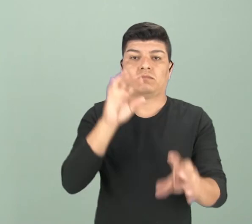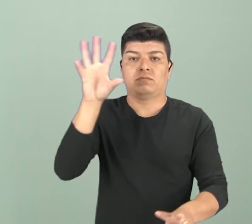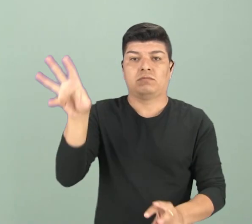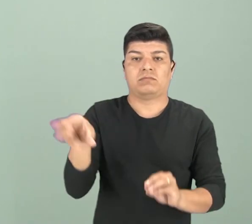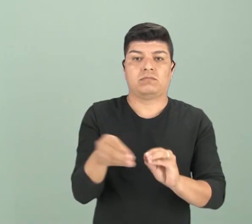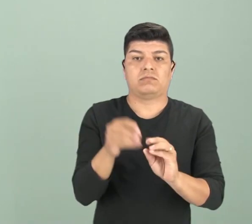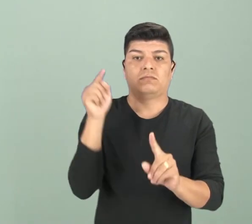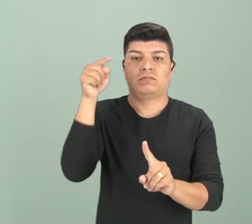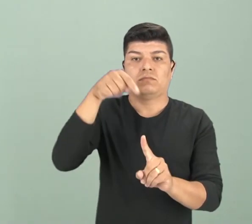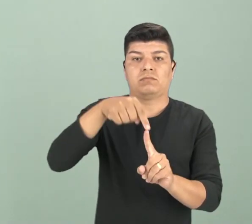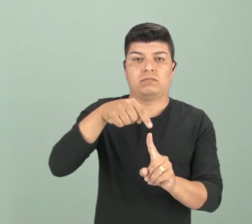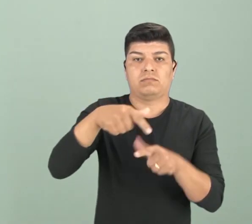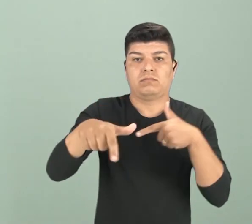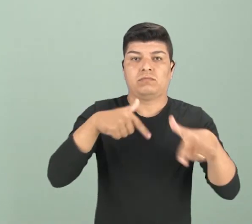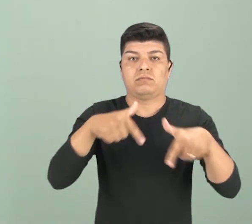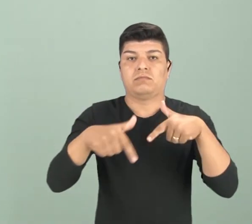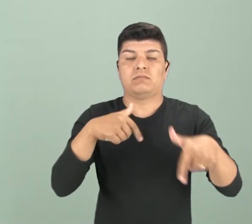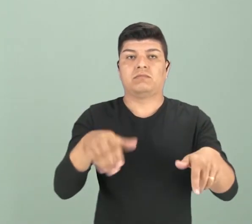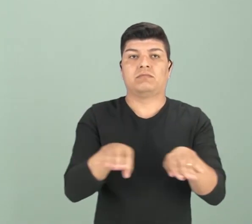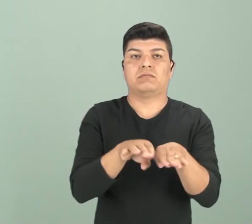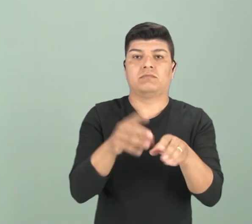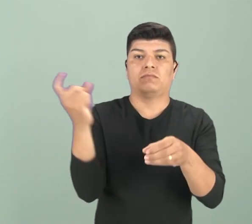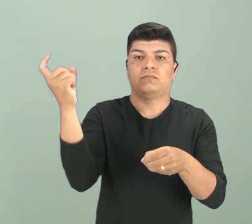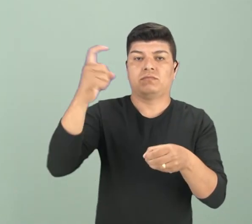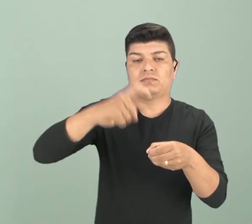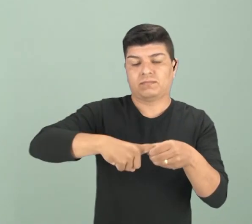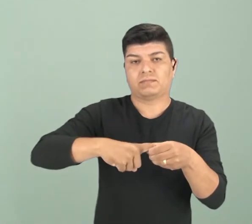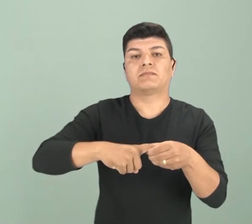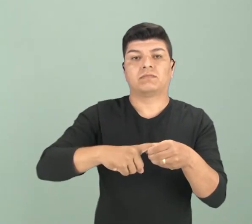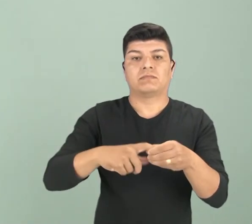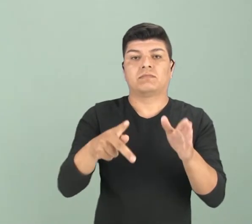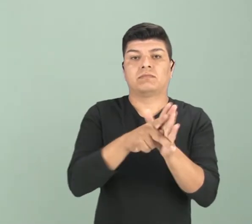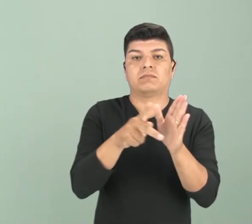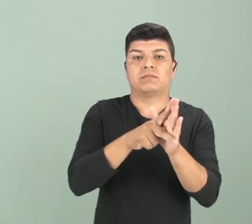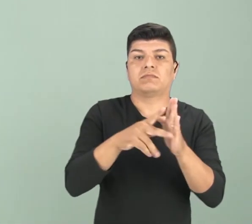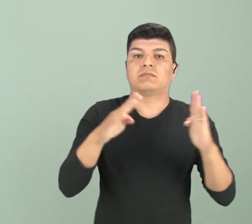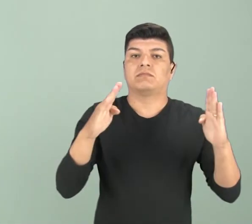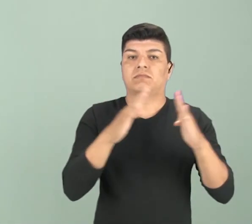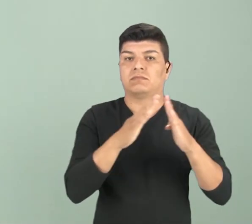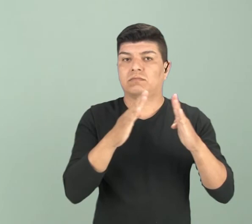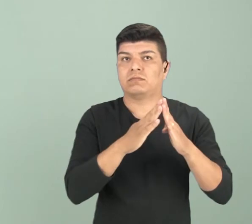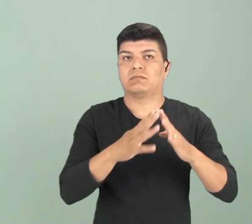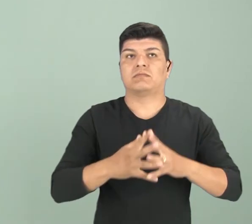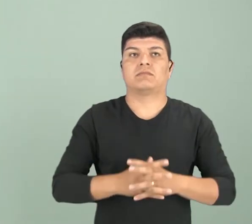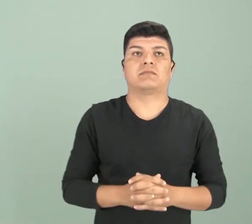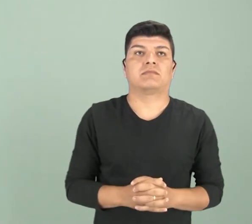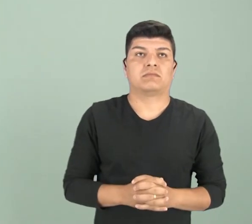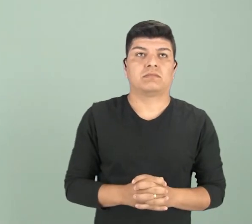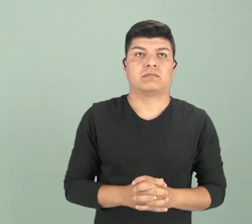seu objetivo, seu trabalho e aí retornaram para o seu local de origem.